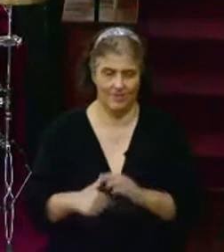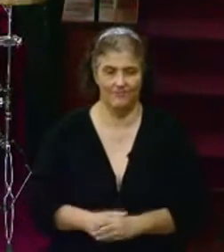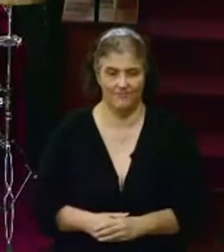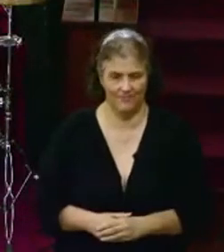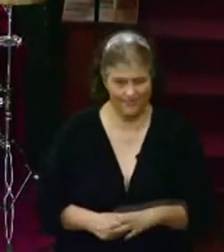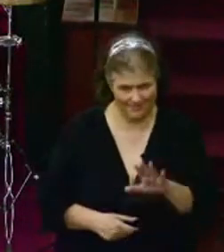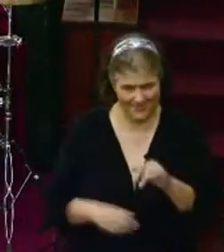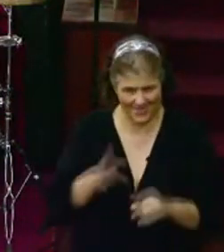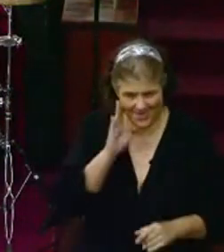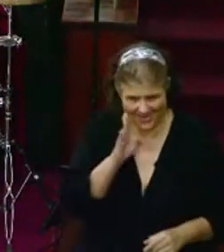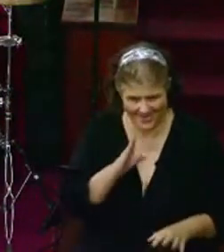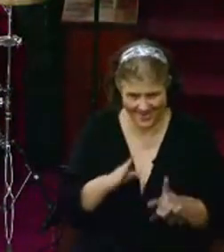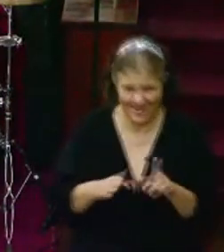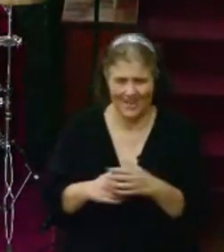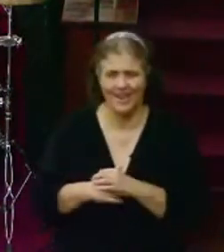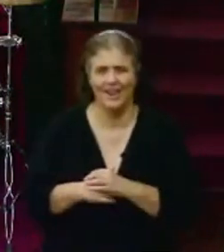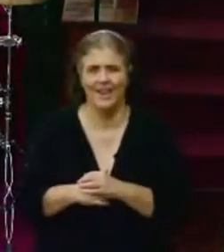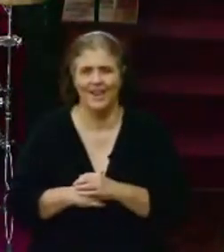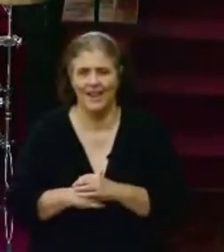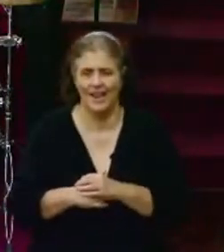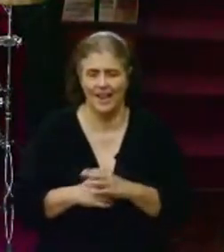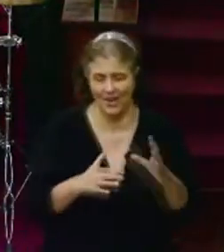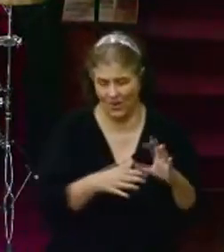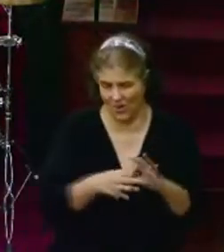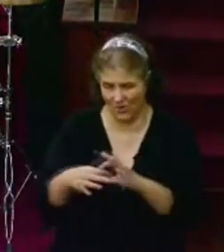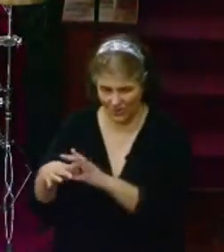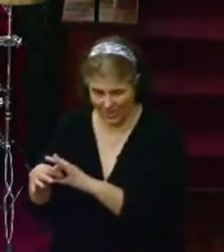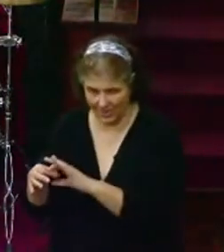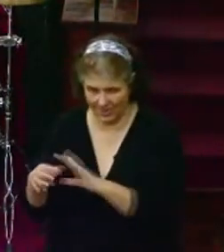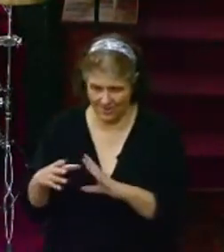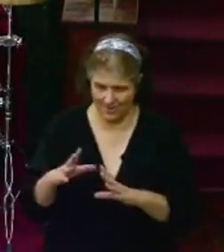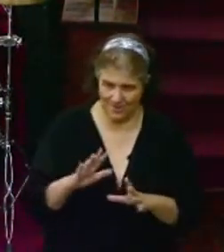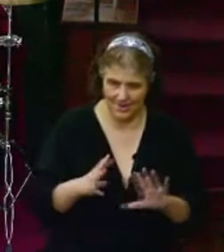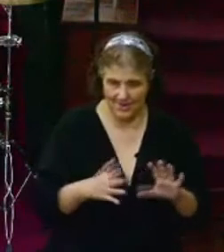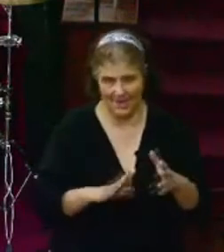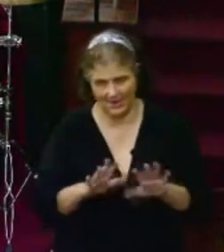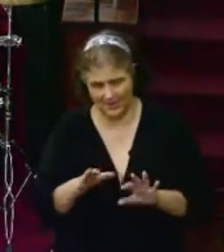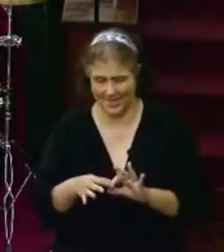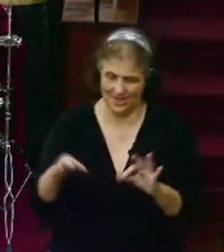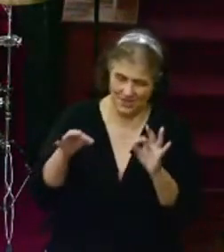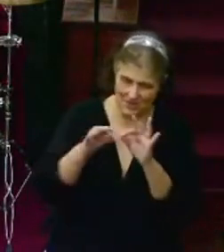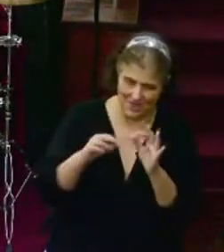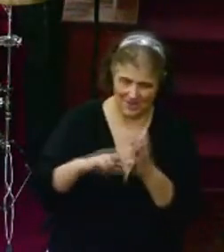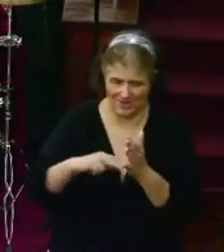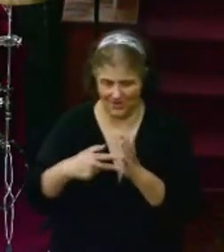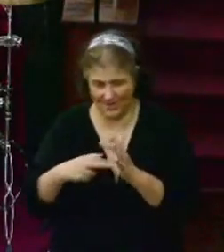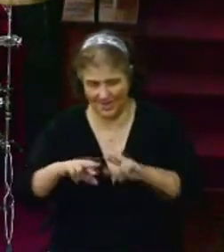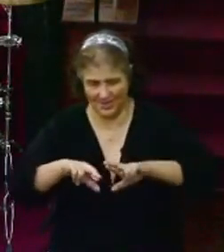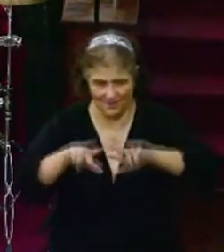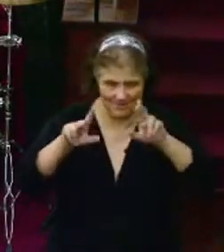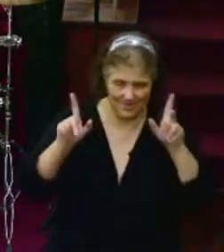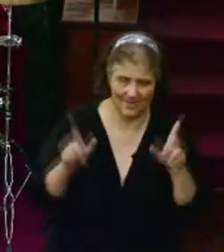interessante, né? Dependendo do contexto, a palavra digno, ela ganha uma conotação diferente. Para os anciãos